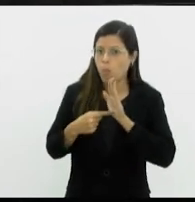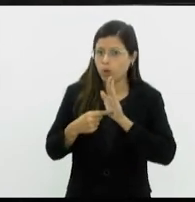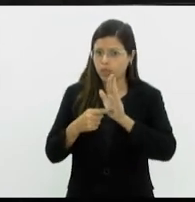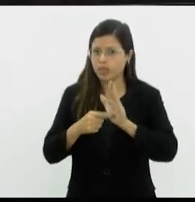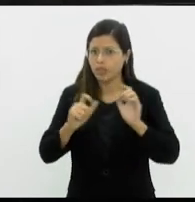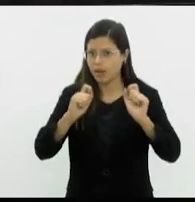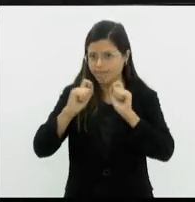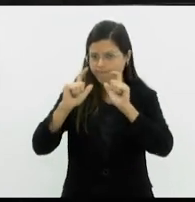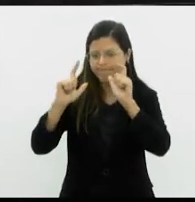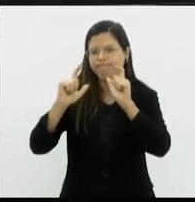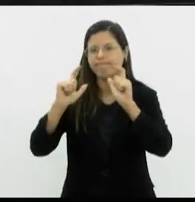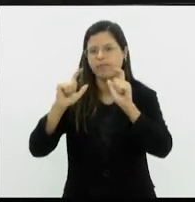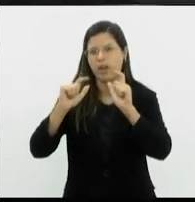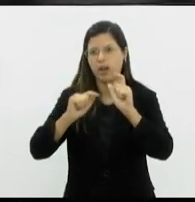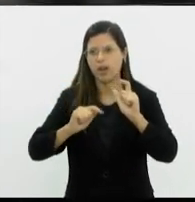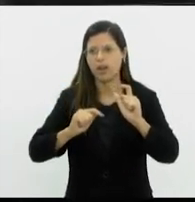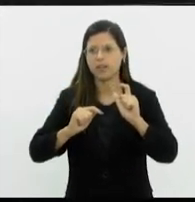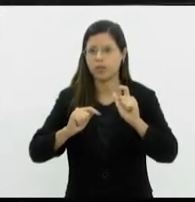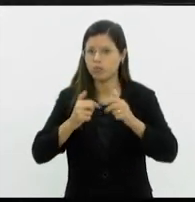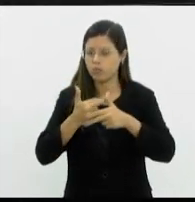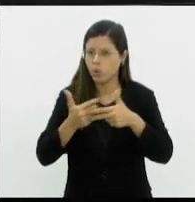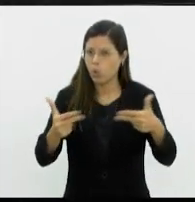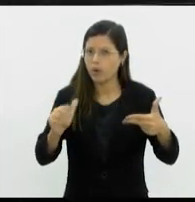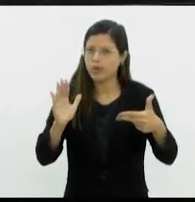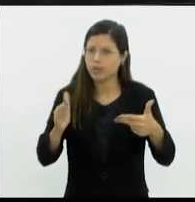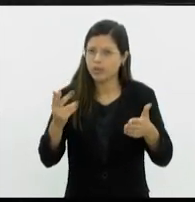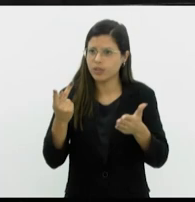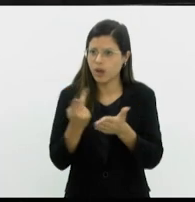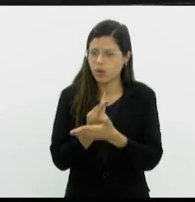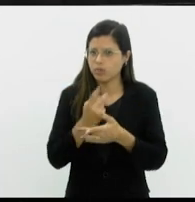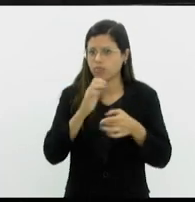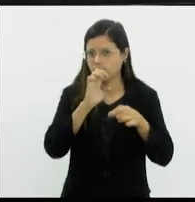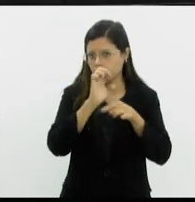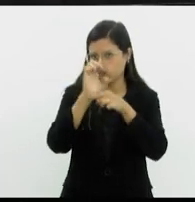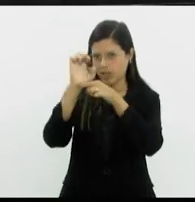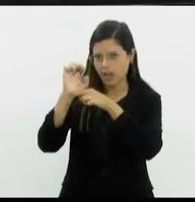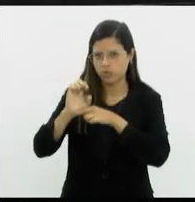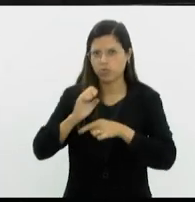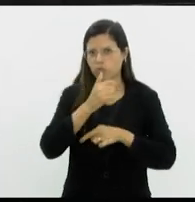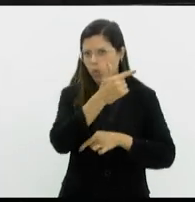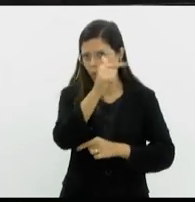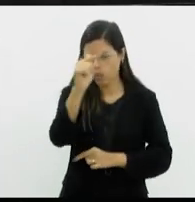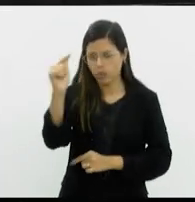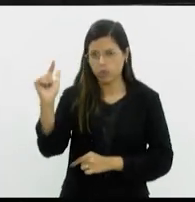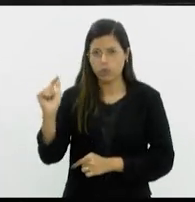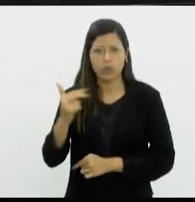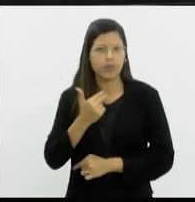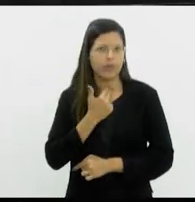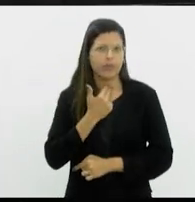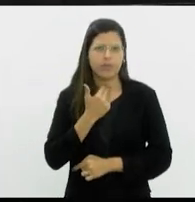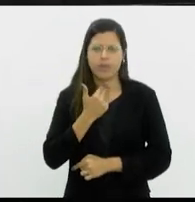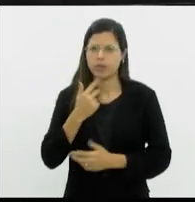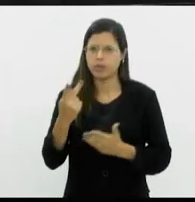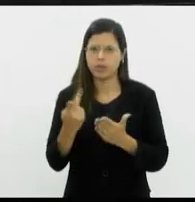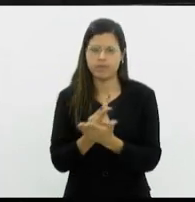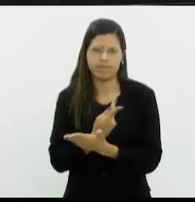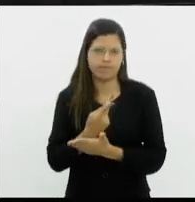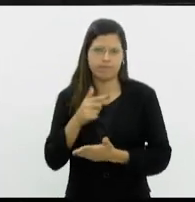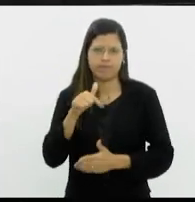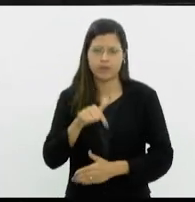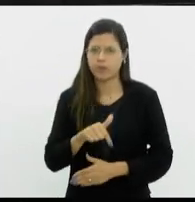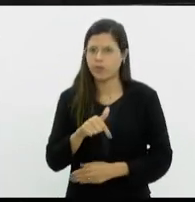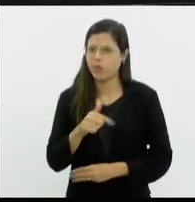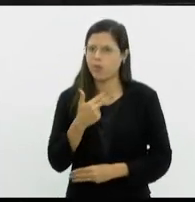alerta de situações que já acontecem em estados vizinhos e que não podem acontecer,